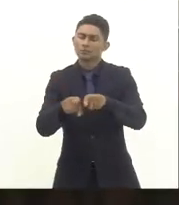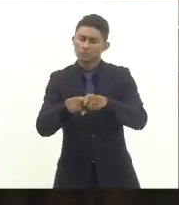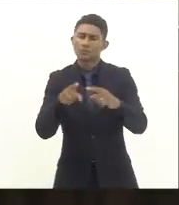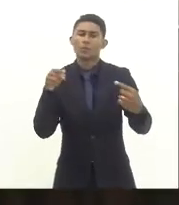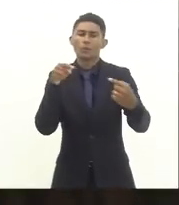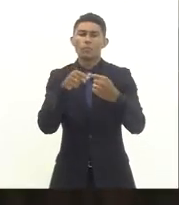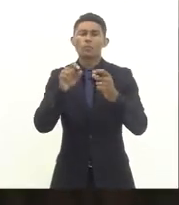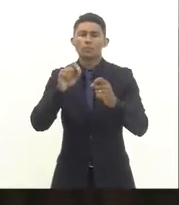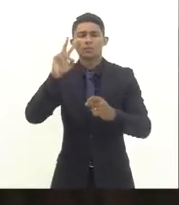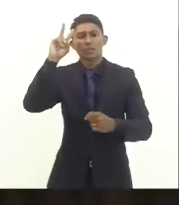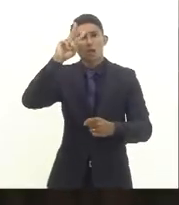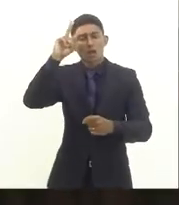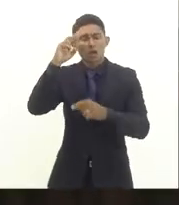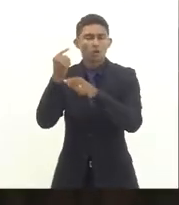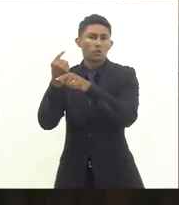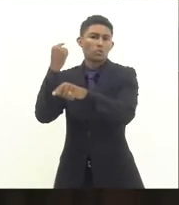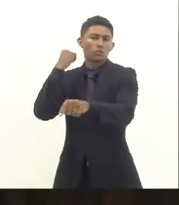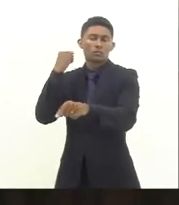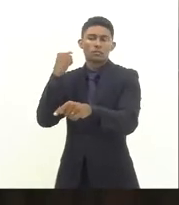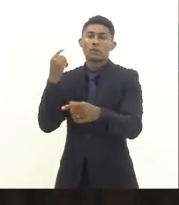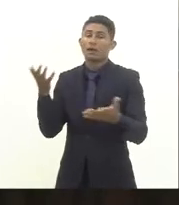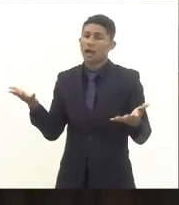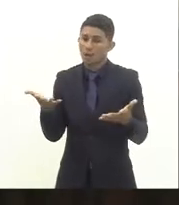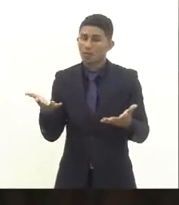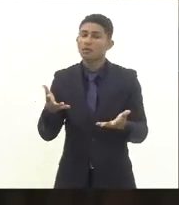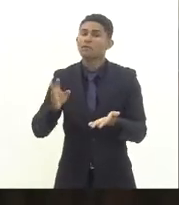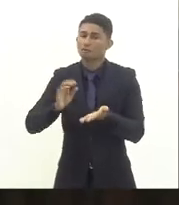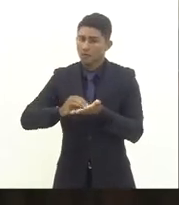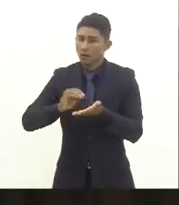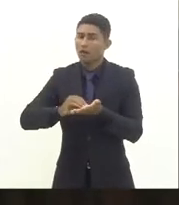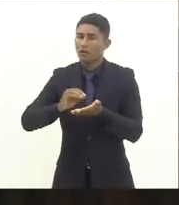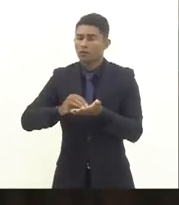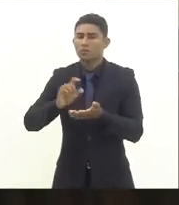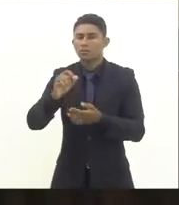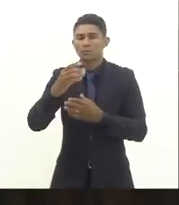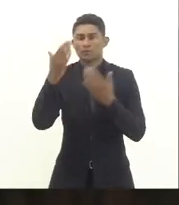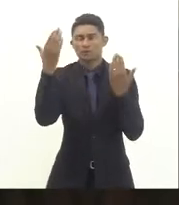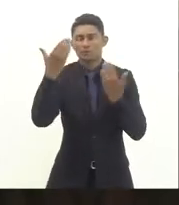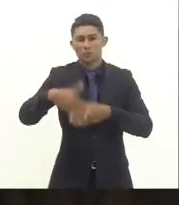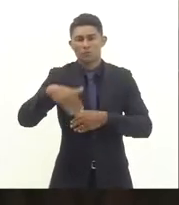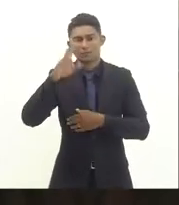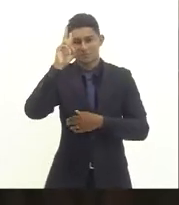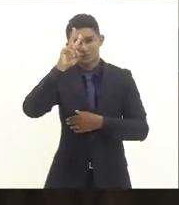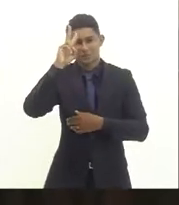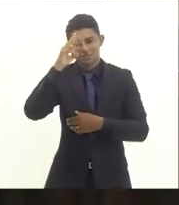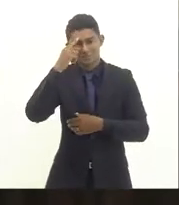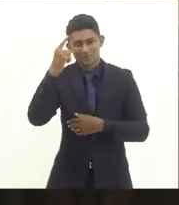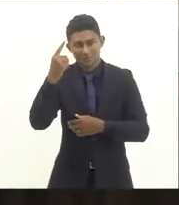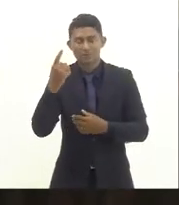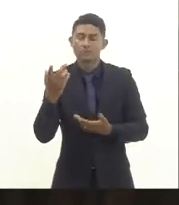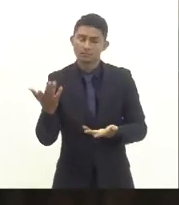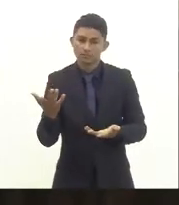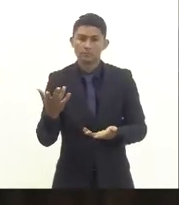da resolvemos uma questão vamos avançar na questão a prova de história mas é fundamental que a gente possa fazer aquilo